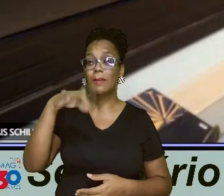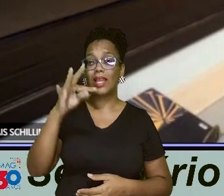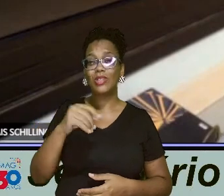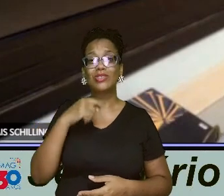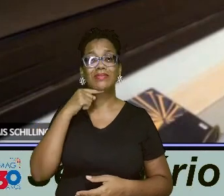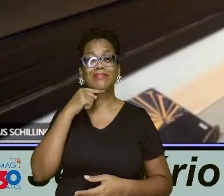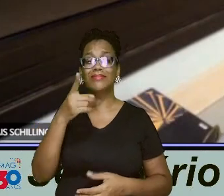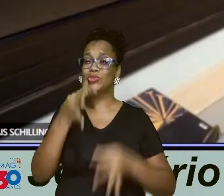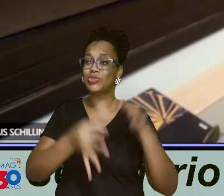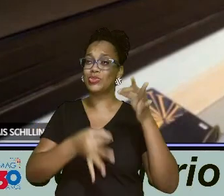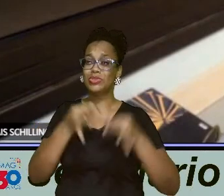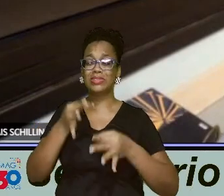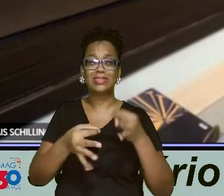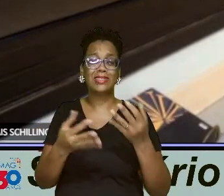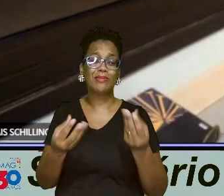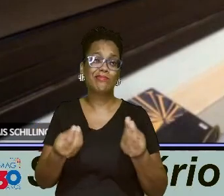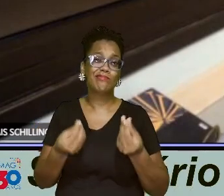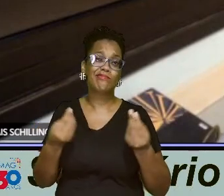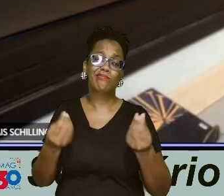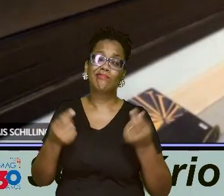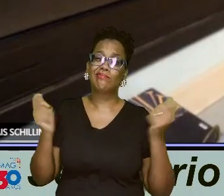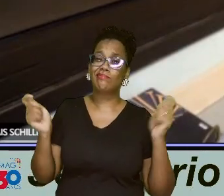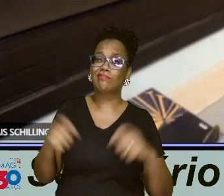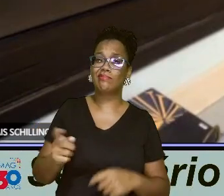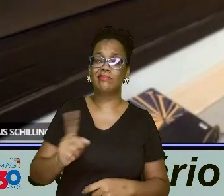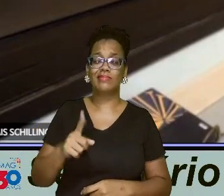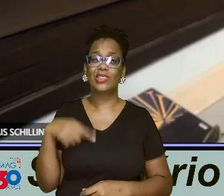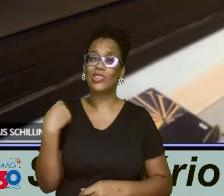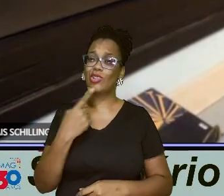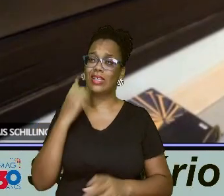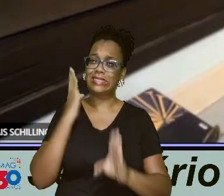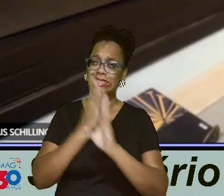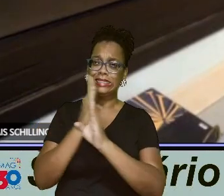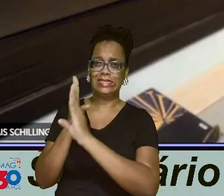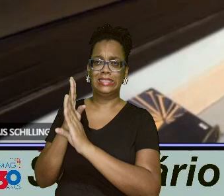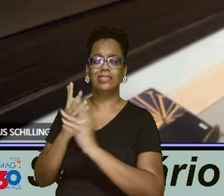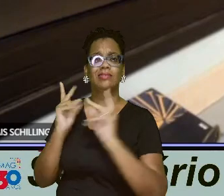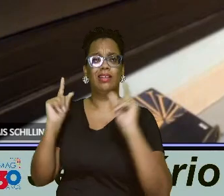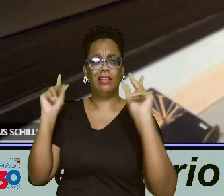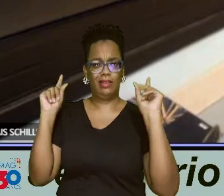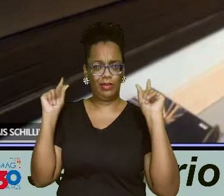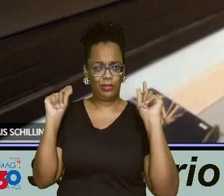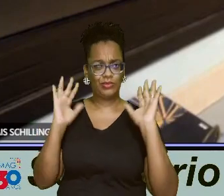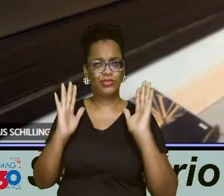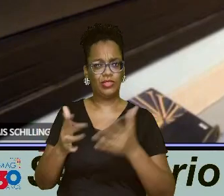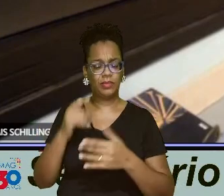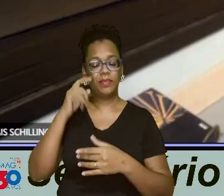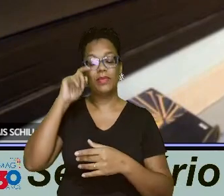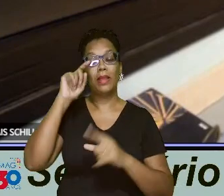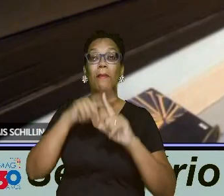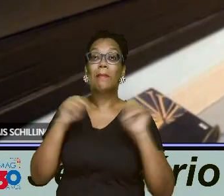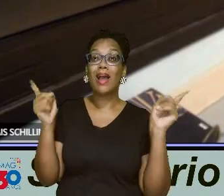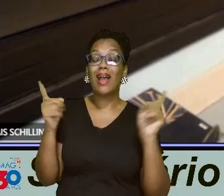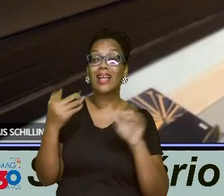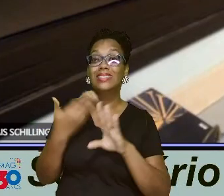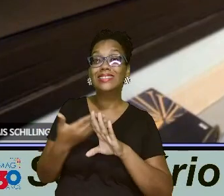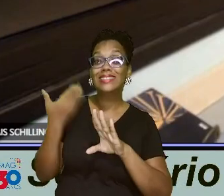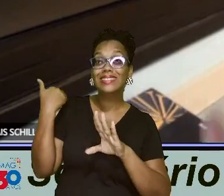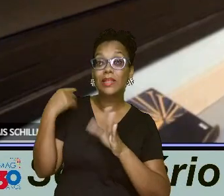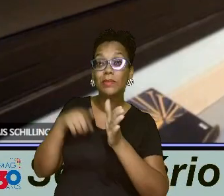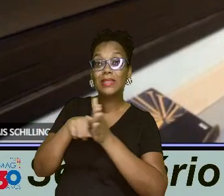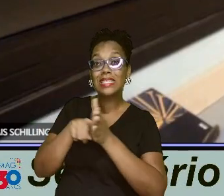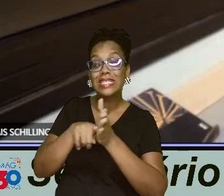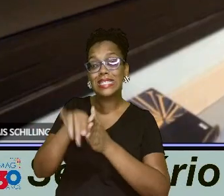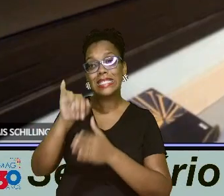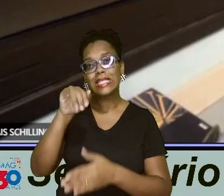ineficiente, né, que é algo com que nós nos deparamos já faz bastante tempo, mas que a partir daquela pesquisa do IPE